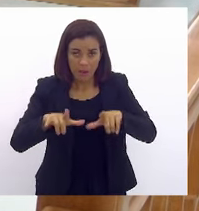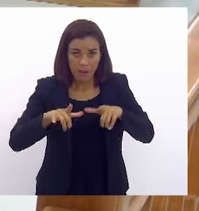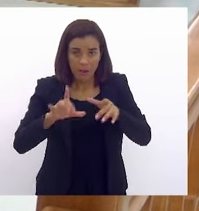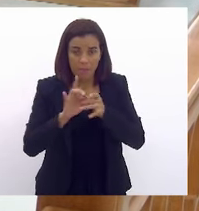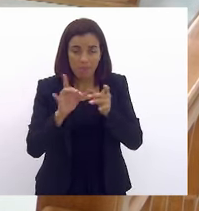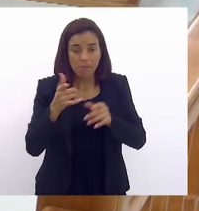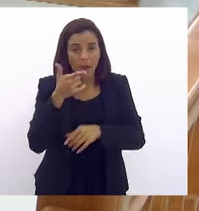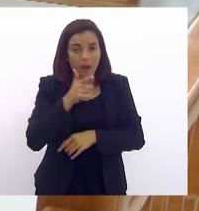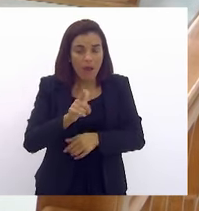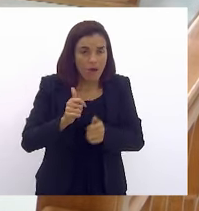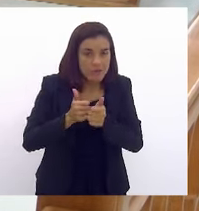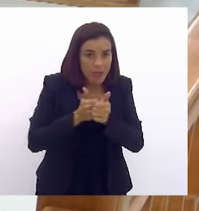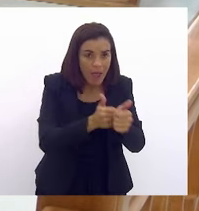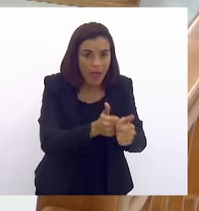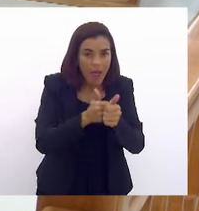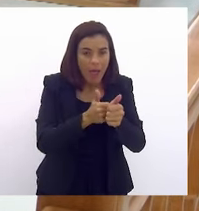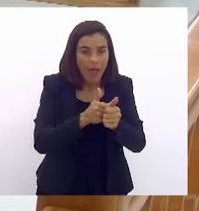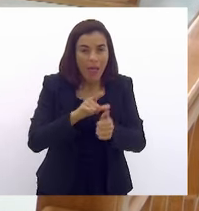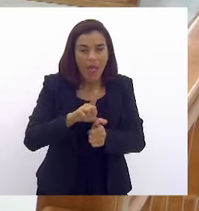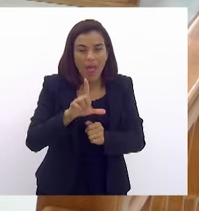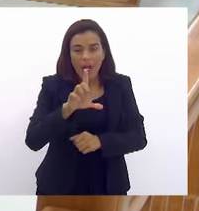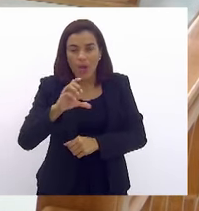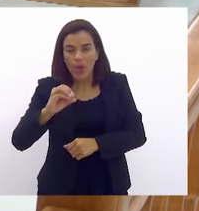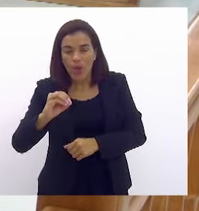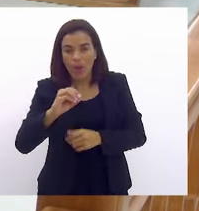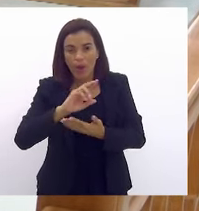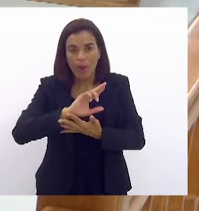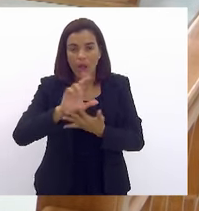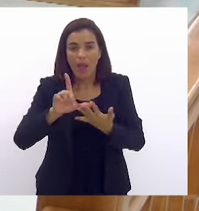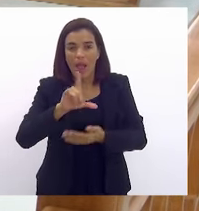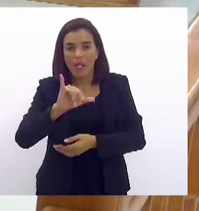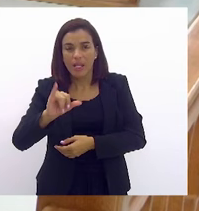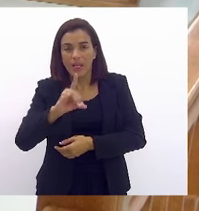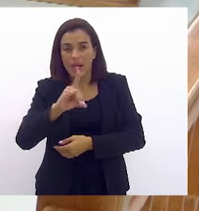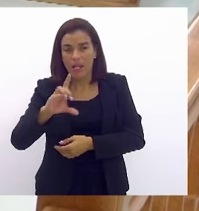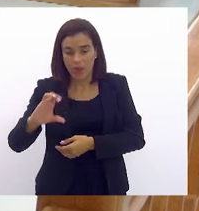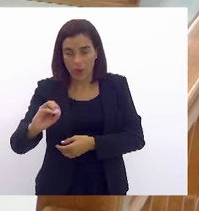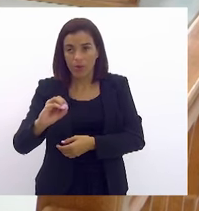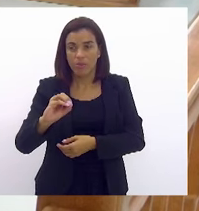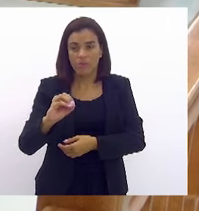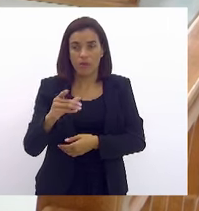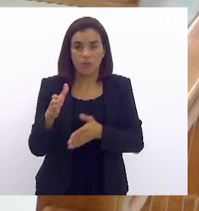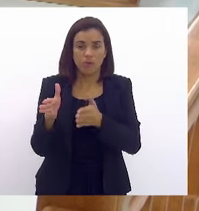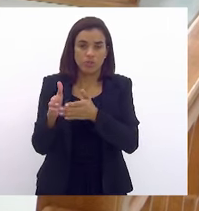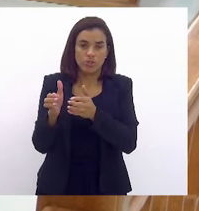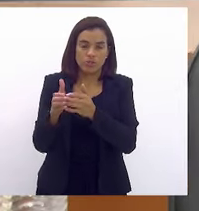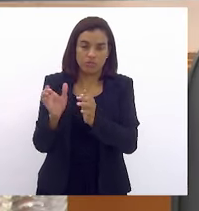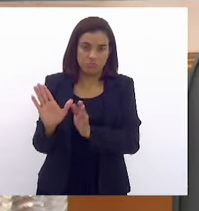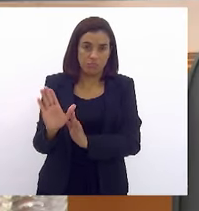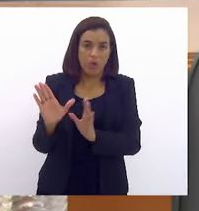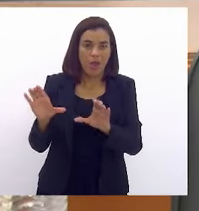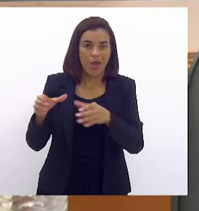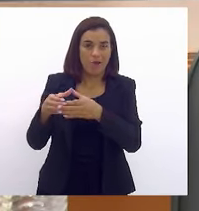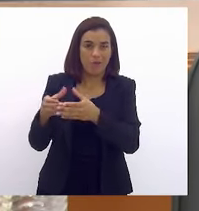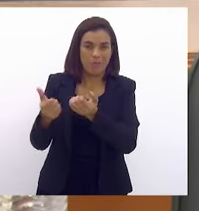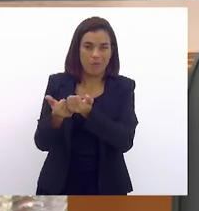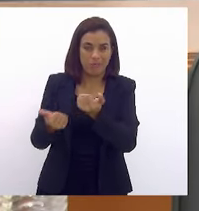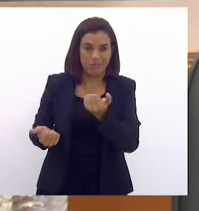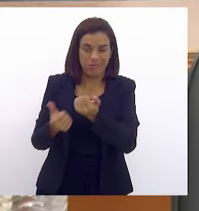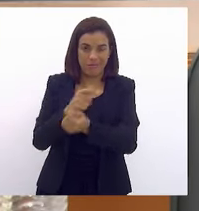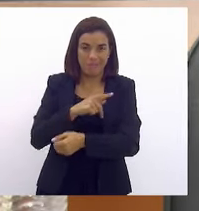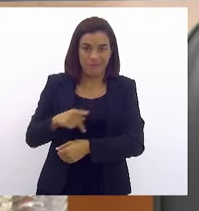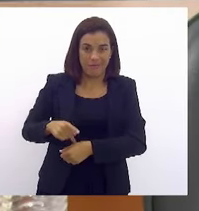acompanhar os condicionantes, LI, LO, tudo. Ok, pode deixar. Vou solicitar. O pessoal do INEA, da vice-presidência do INEA,